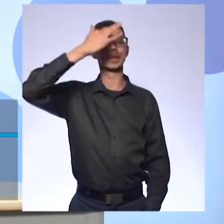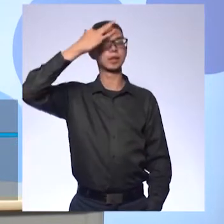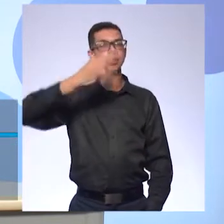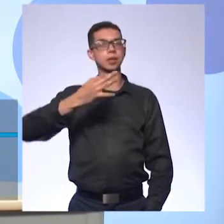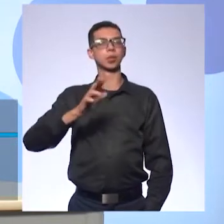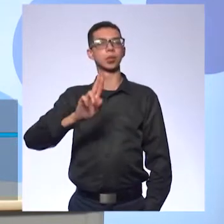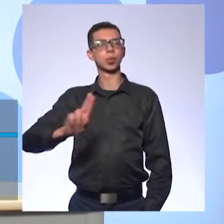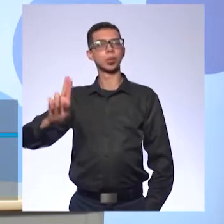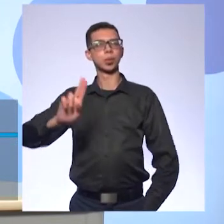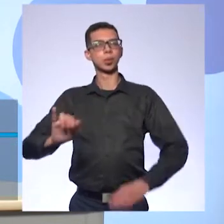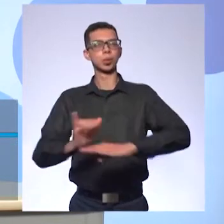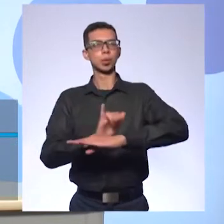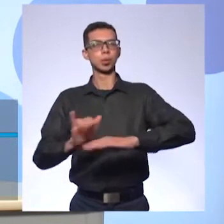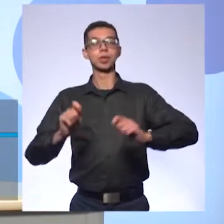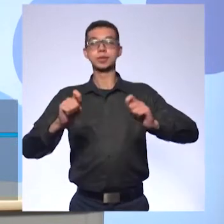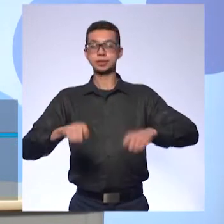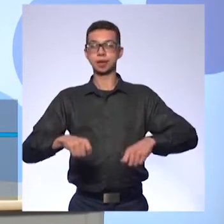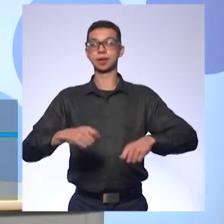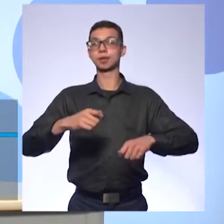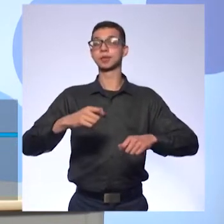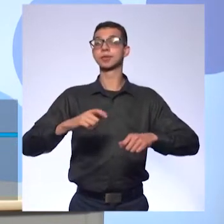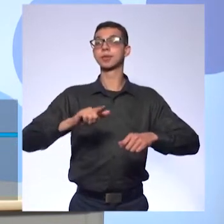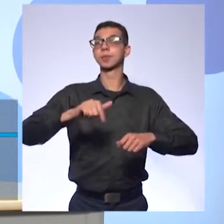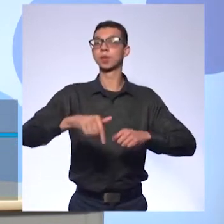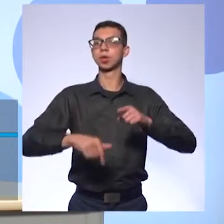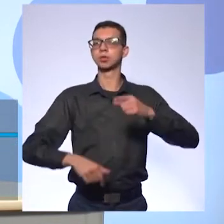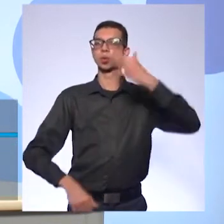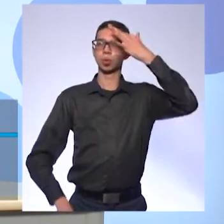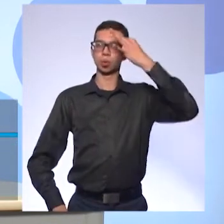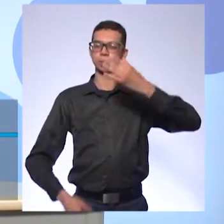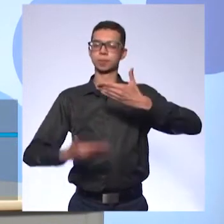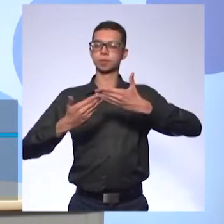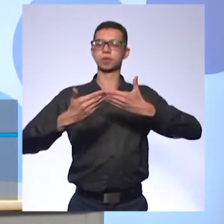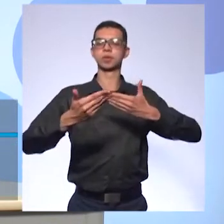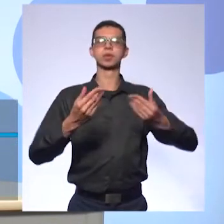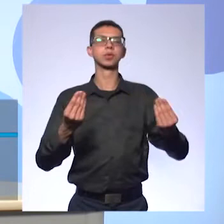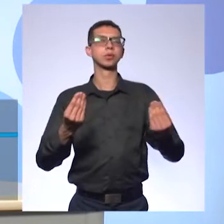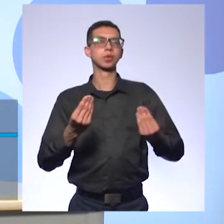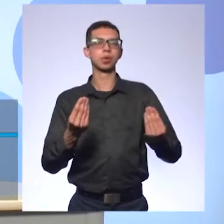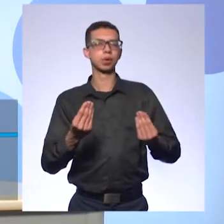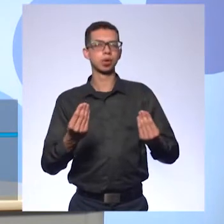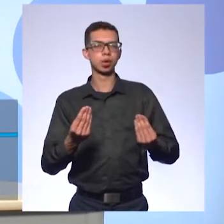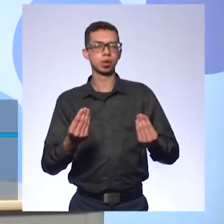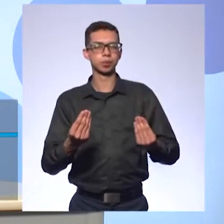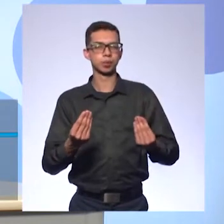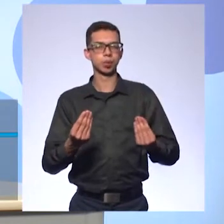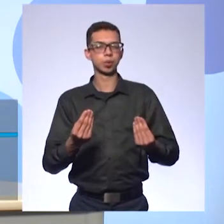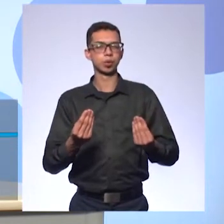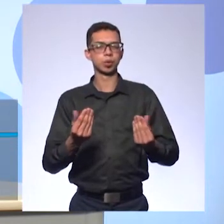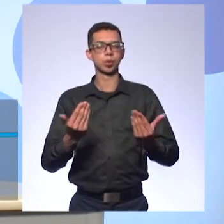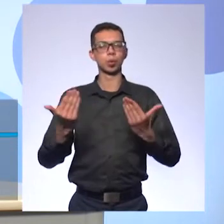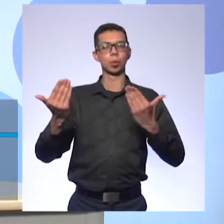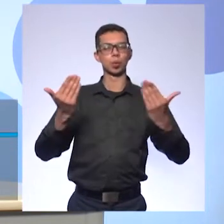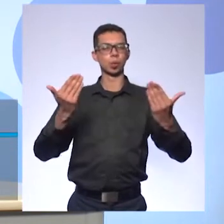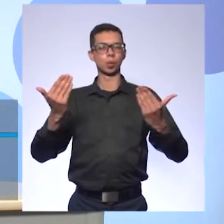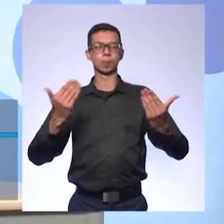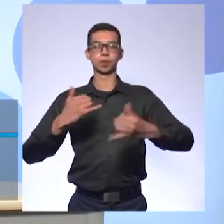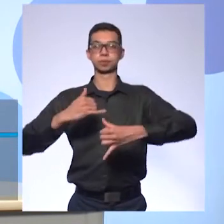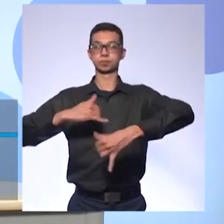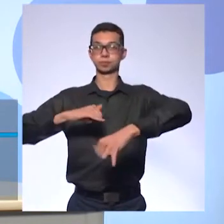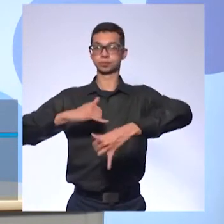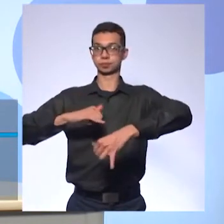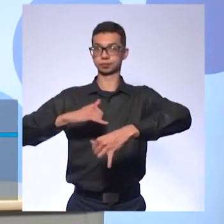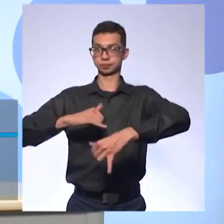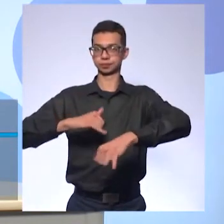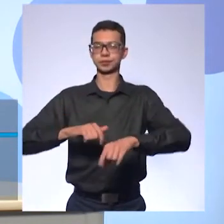para depois entender como isso vai ser ligado às questões energéticas, né? E fazendo